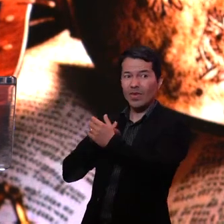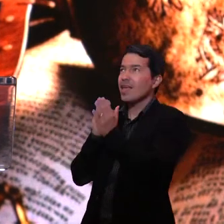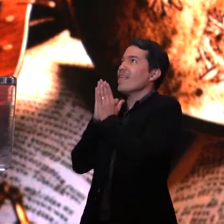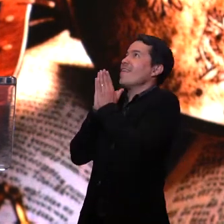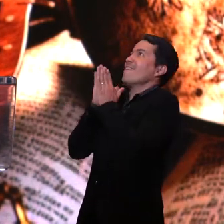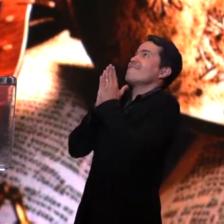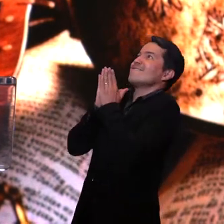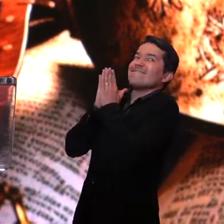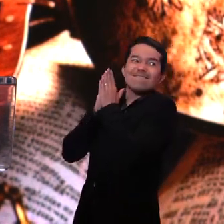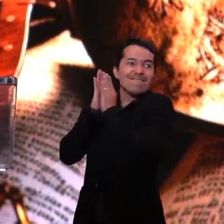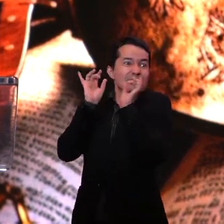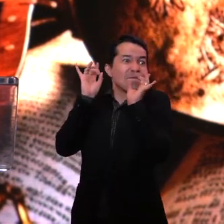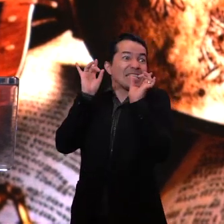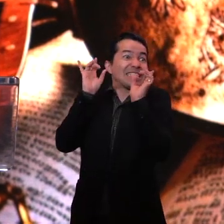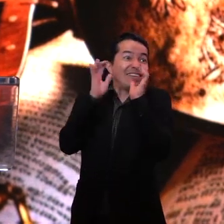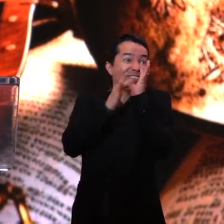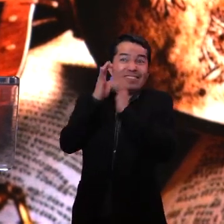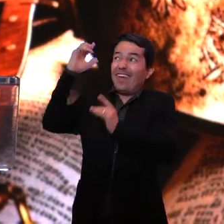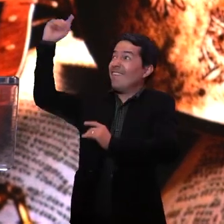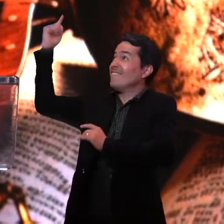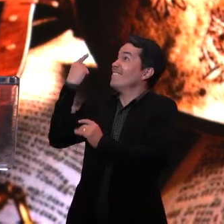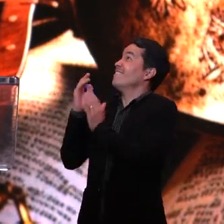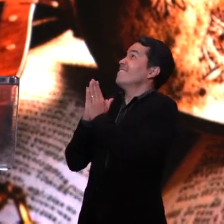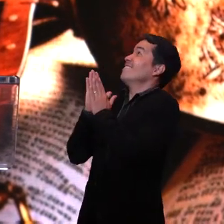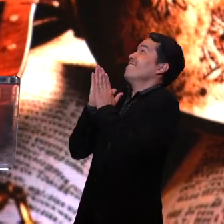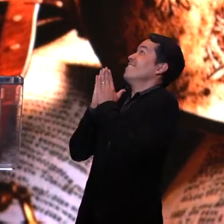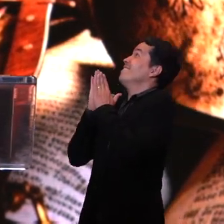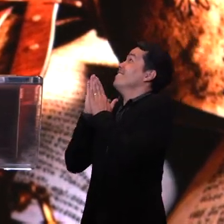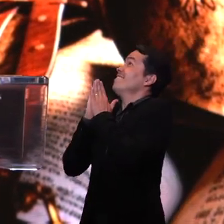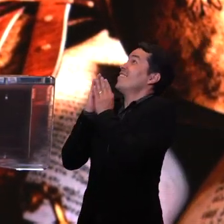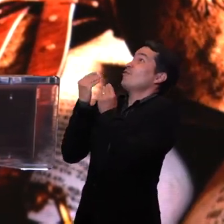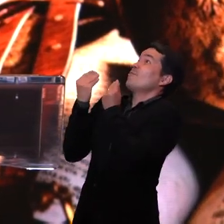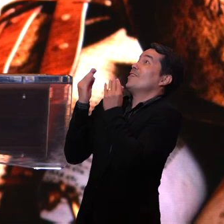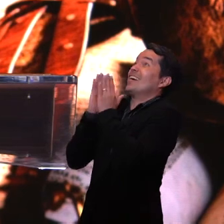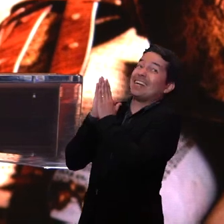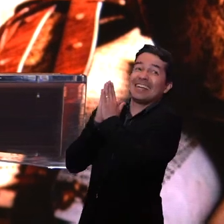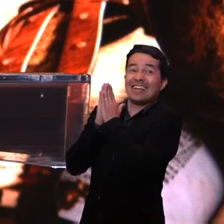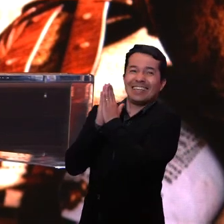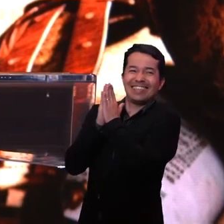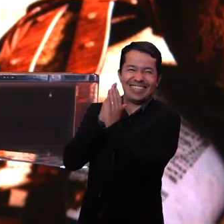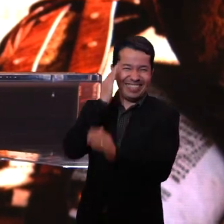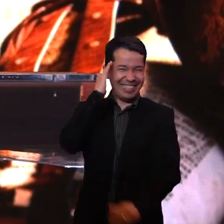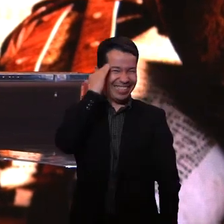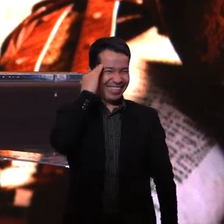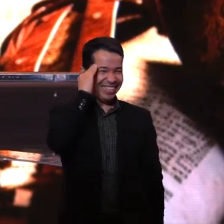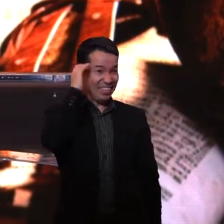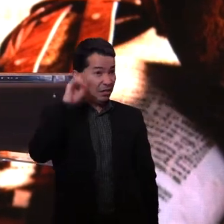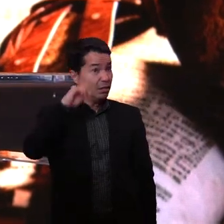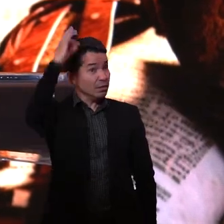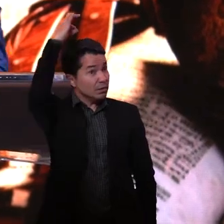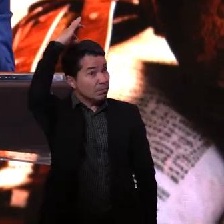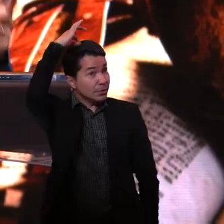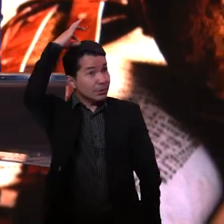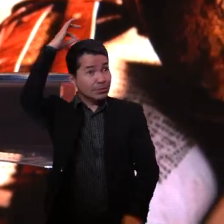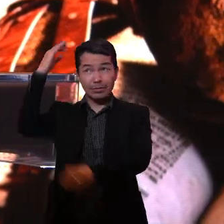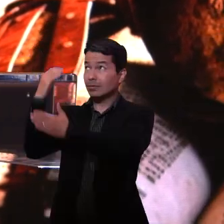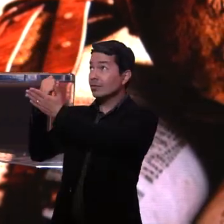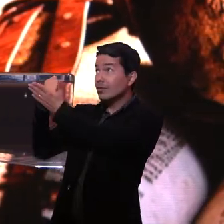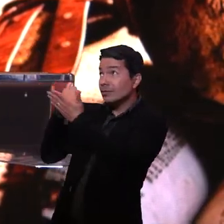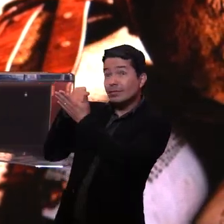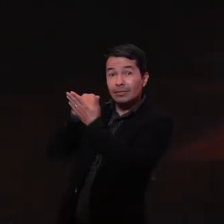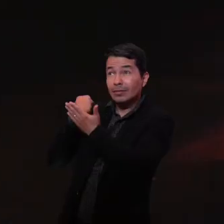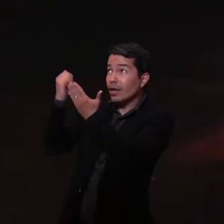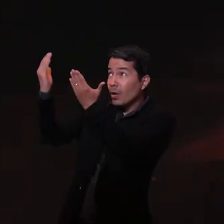especial, ela fala como ela se manifesta em nós pela ação do Espírito. E a primeira forma